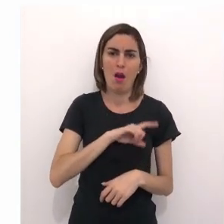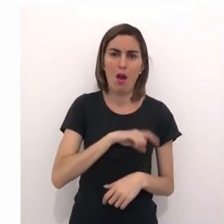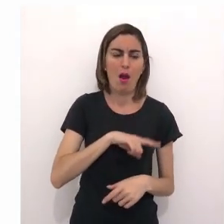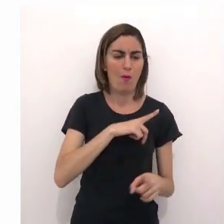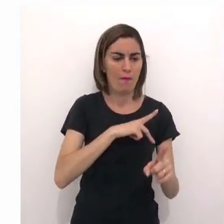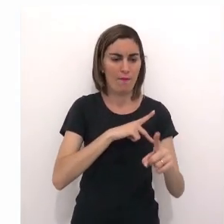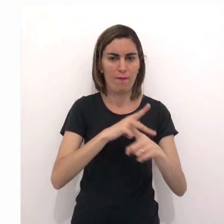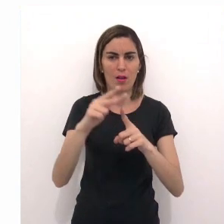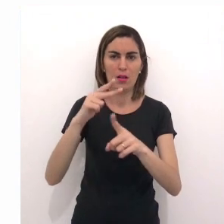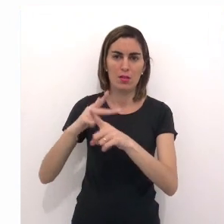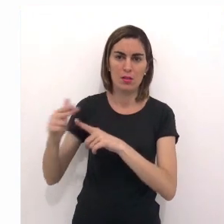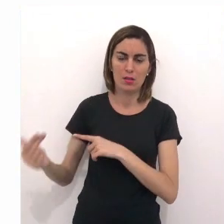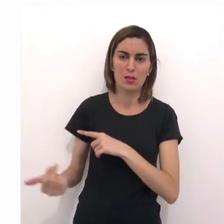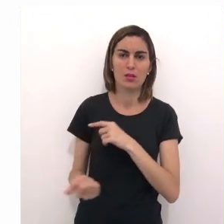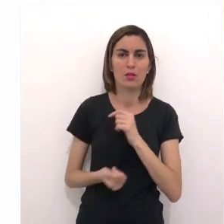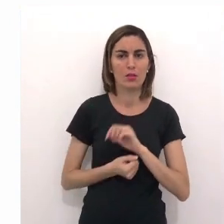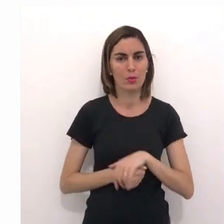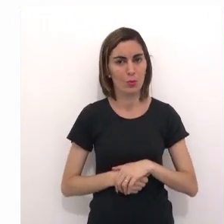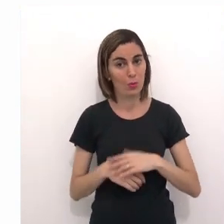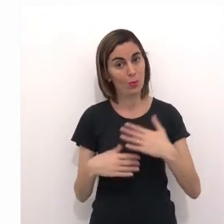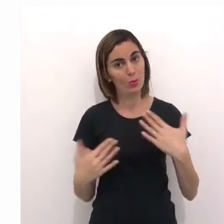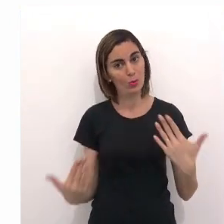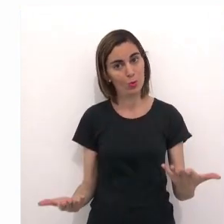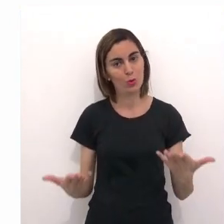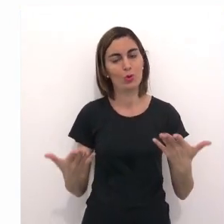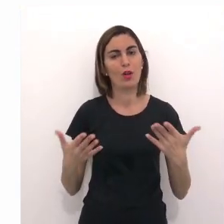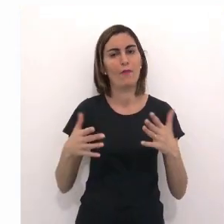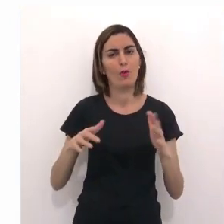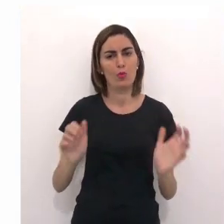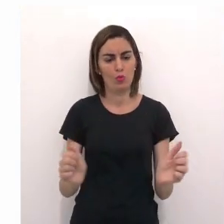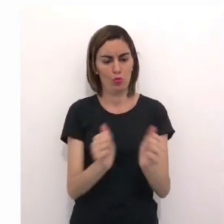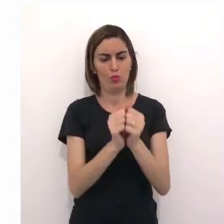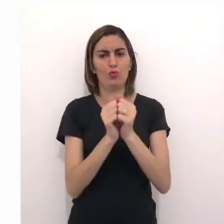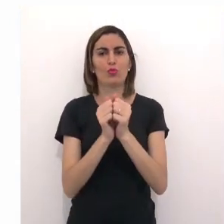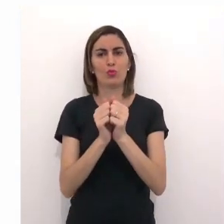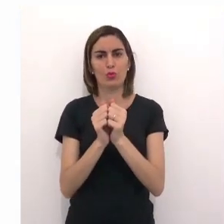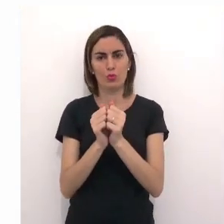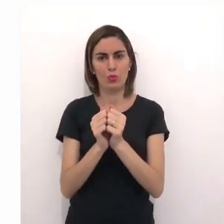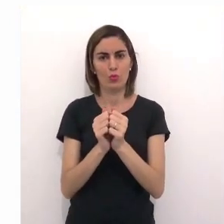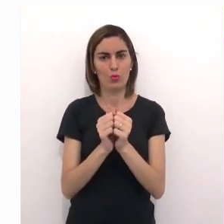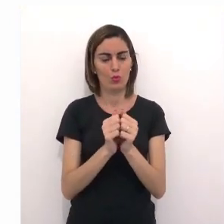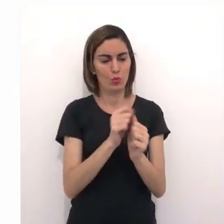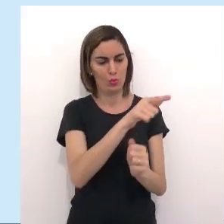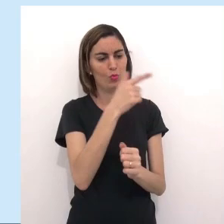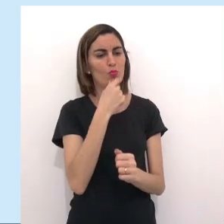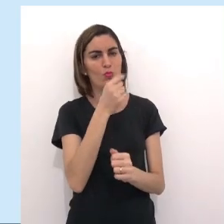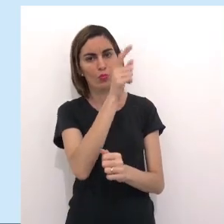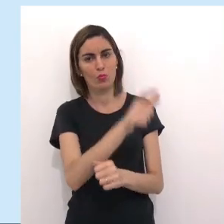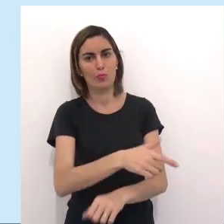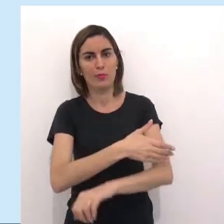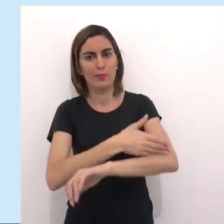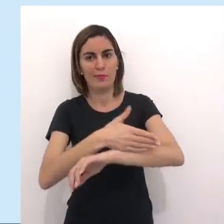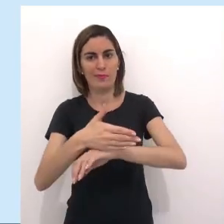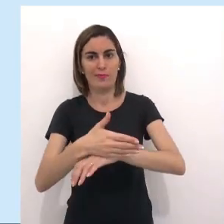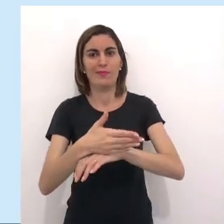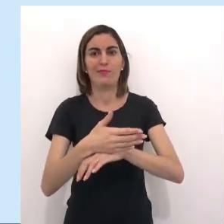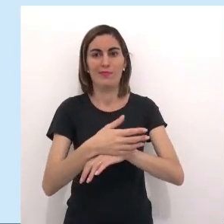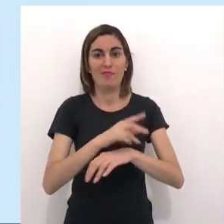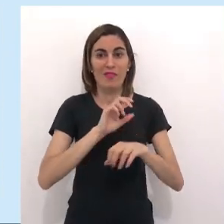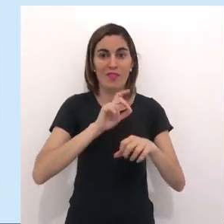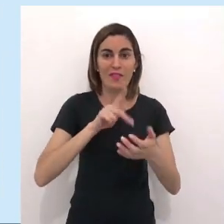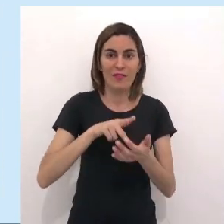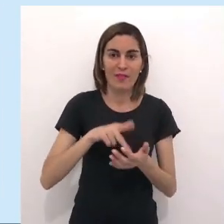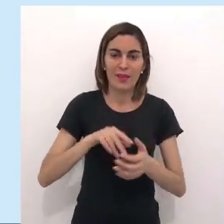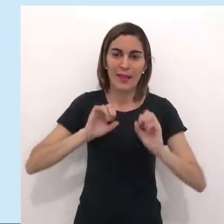pelo bem, que estava ao lado do homem branco. Então, na realidade, eles colocavam que